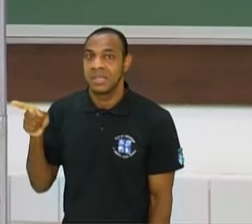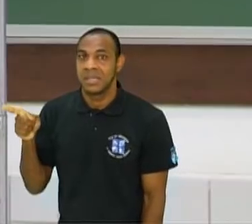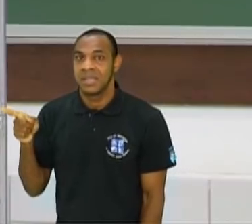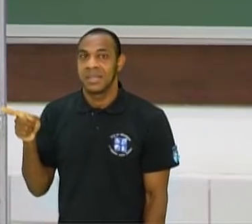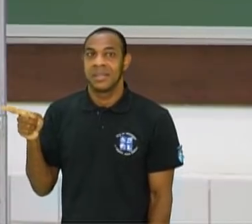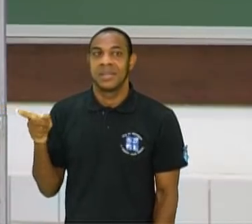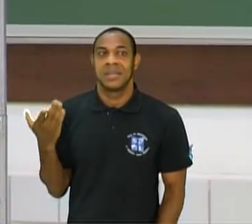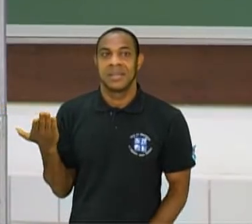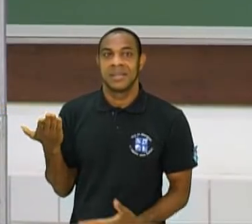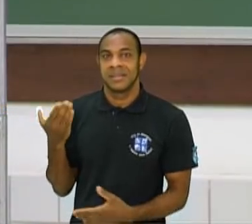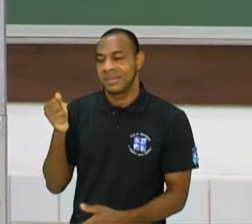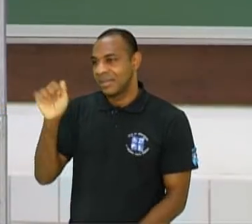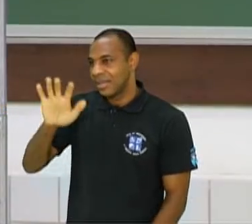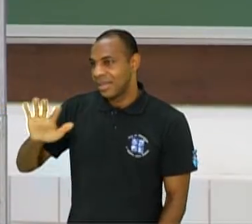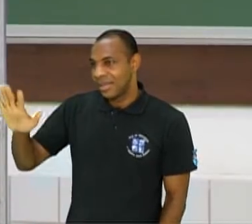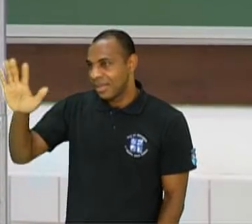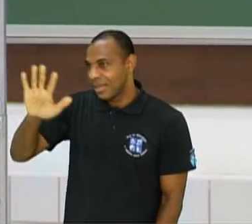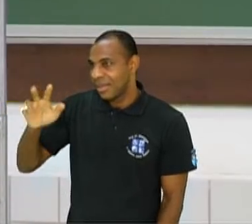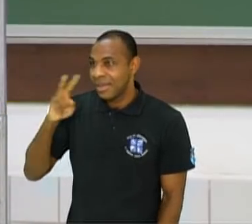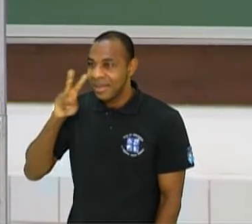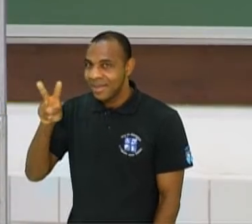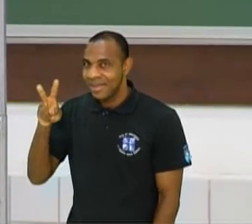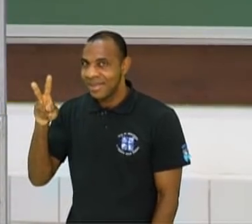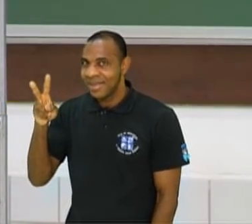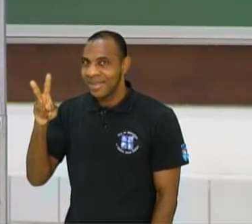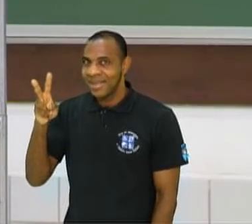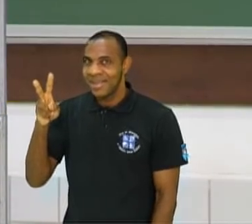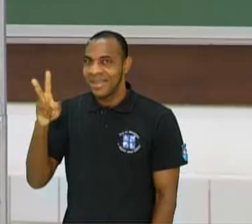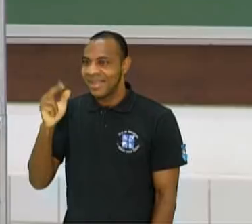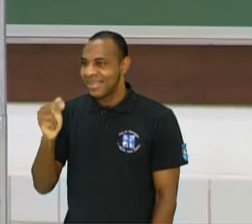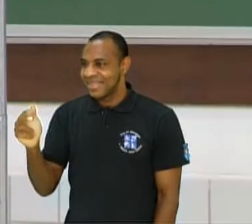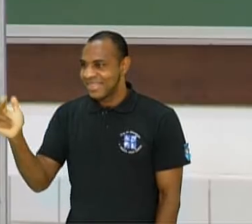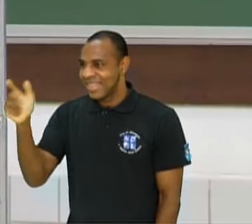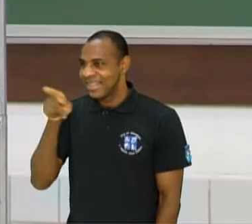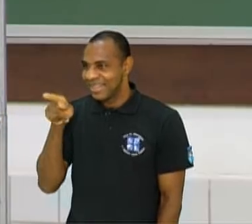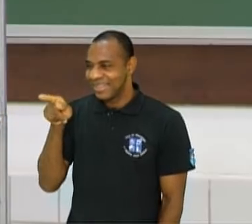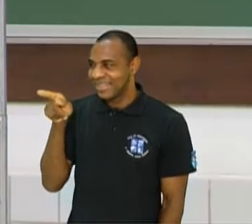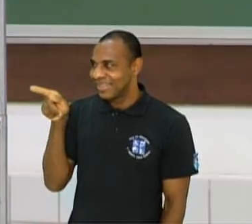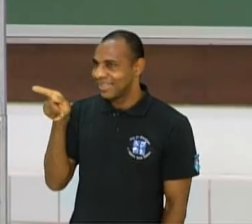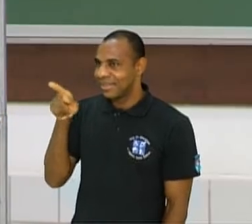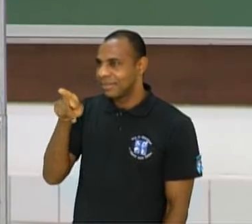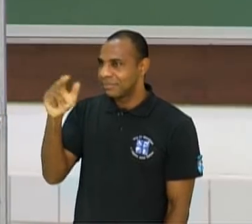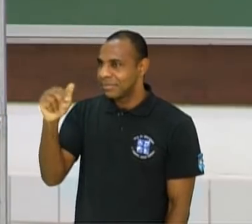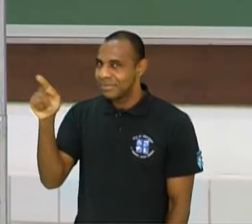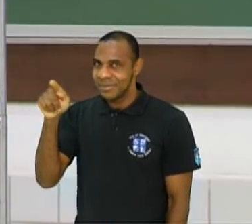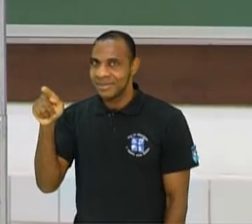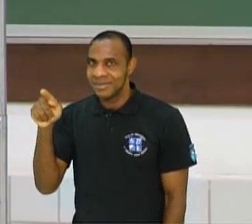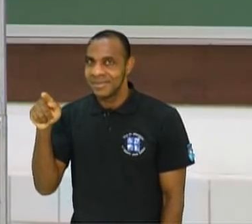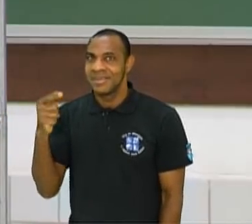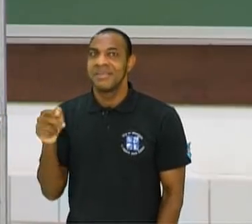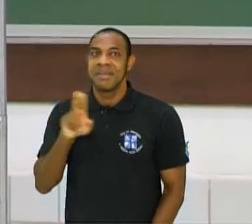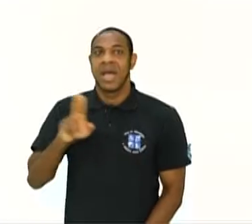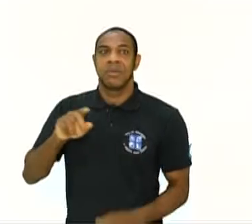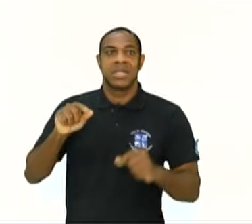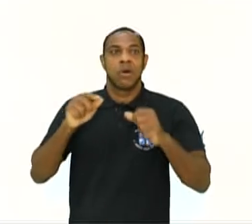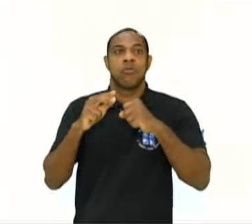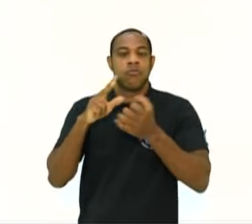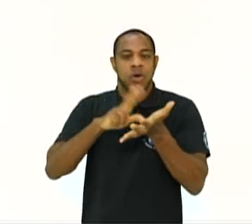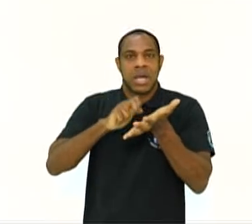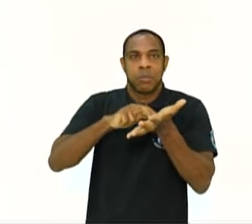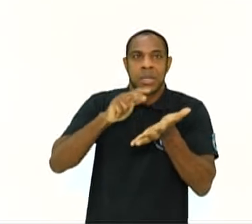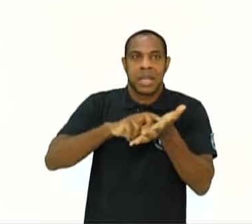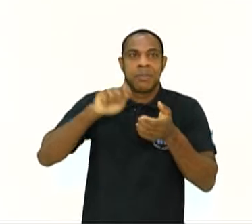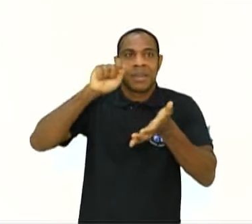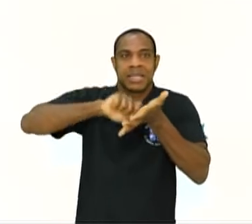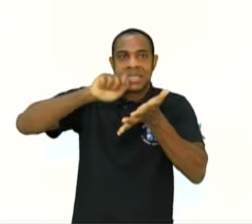Simpson, eu quero que vocês analisem essa imagem e nós vamos usar o vocabulário que está ali para descrever essa imagem. Então, look